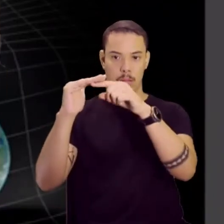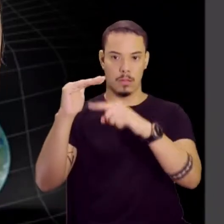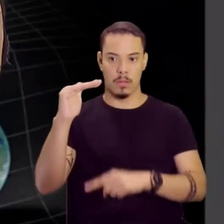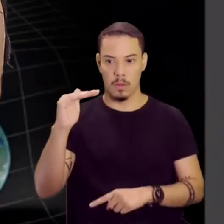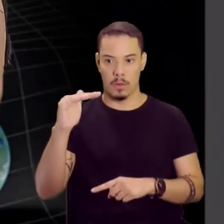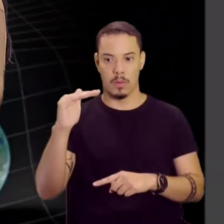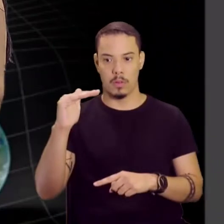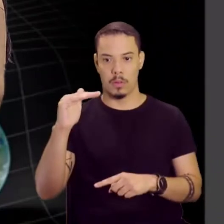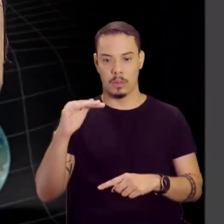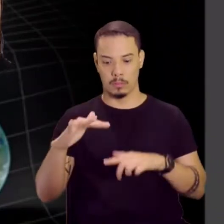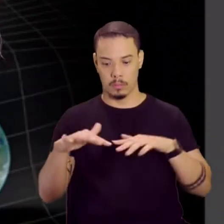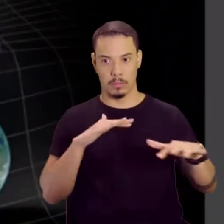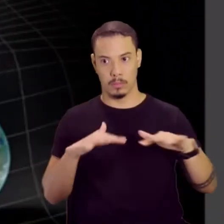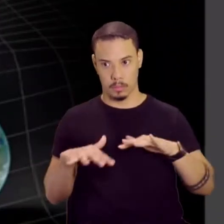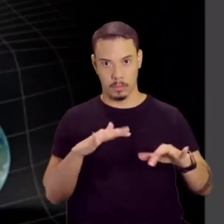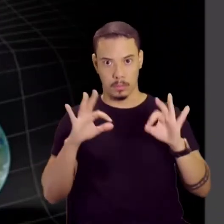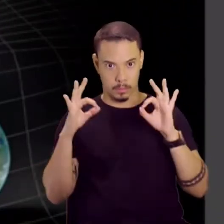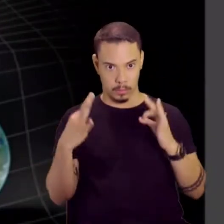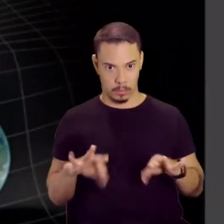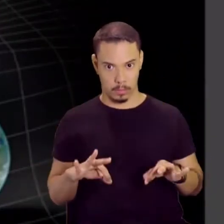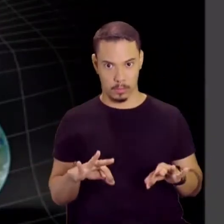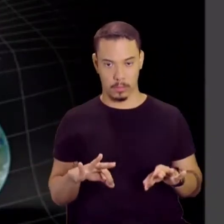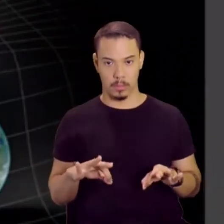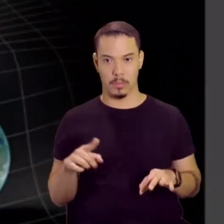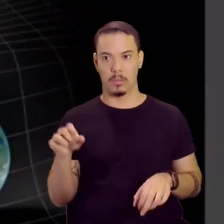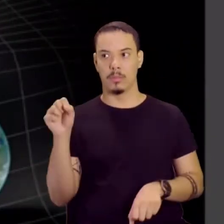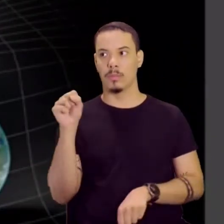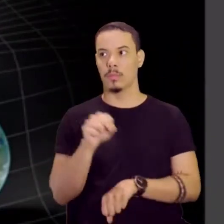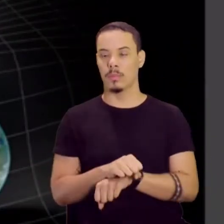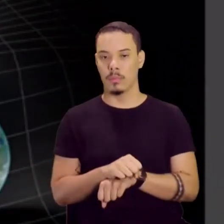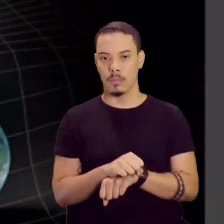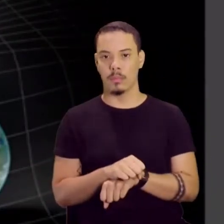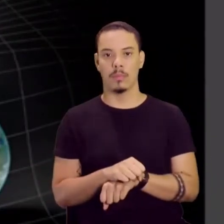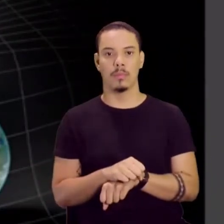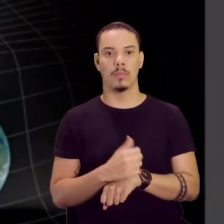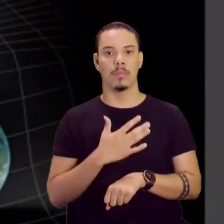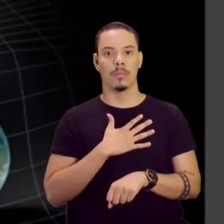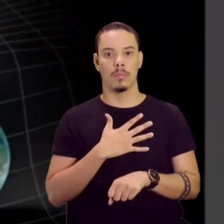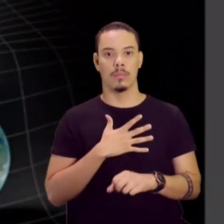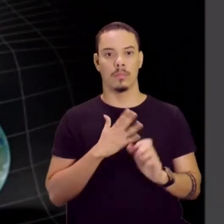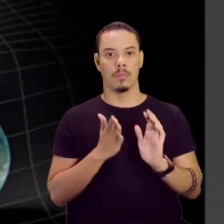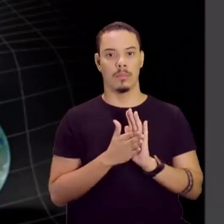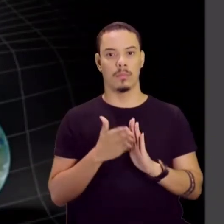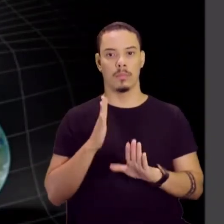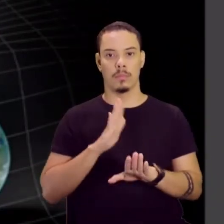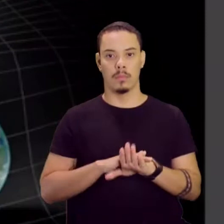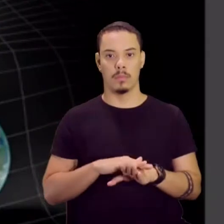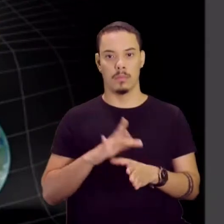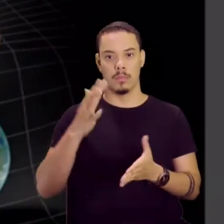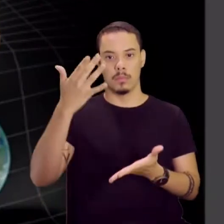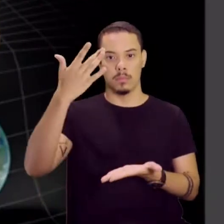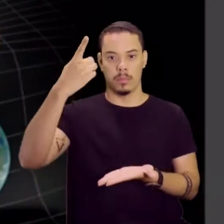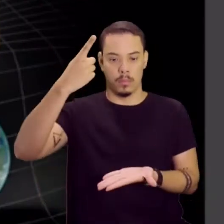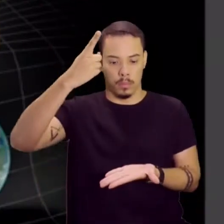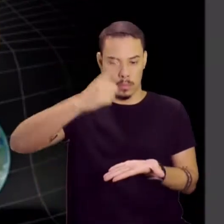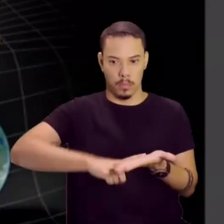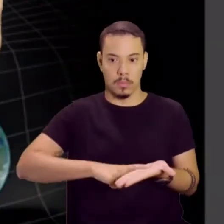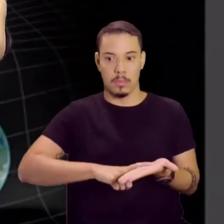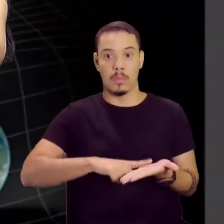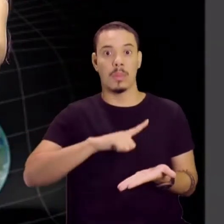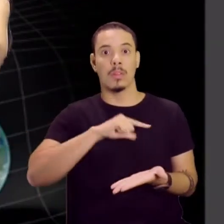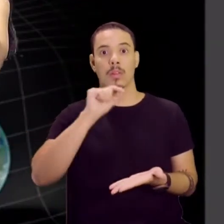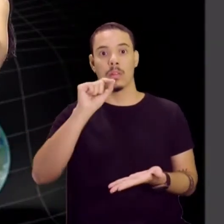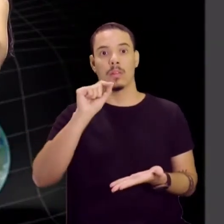ele está em movimento. Ou seja, aqui ele está em repouso em relação à minha mão, caiu aqui, o que vai acontecer? Eu tenho uma